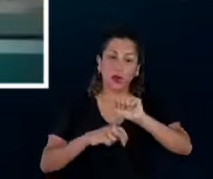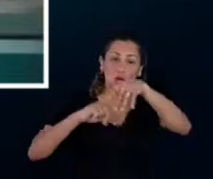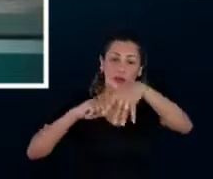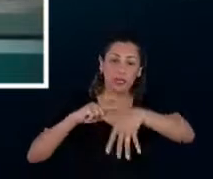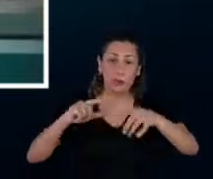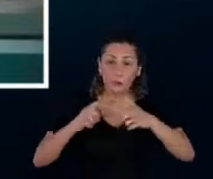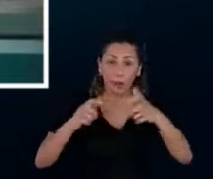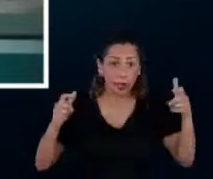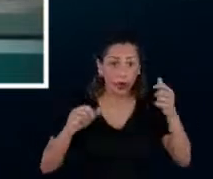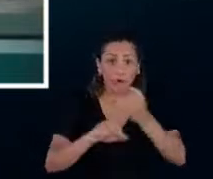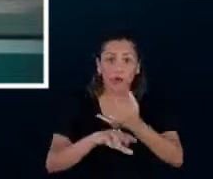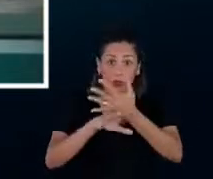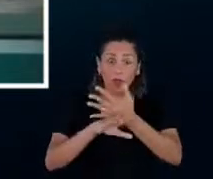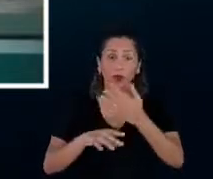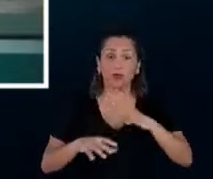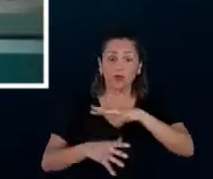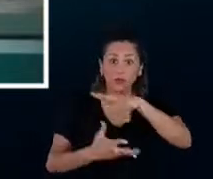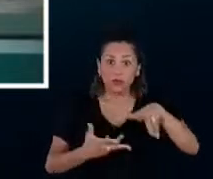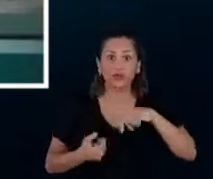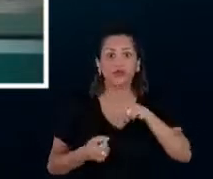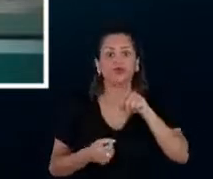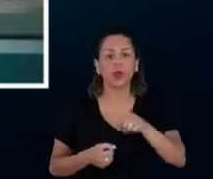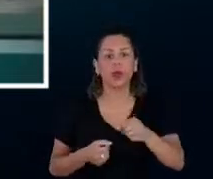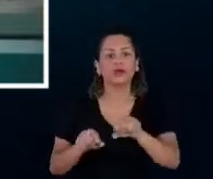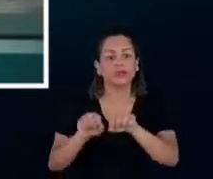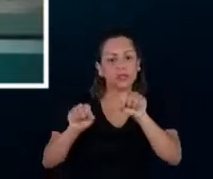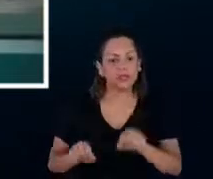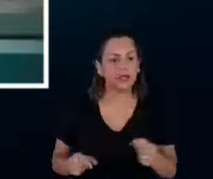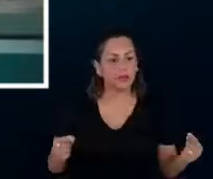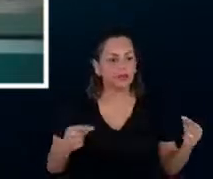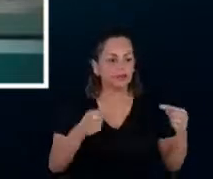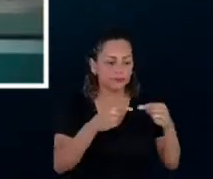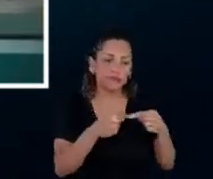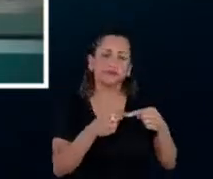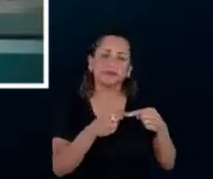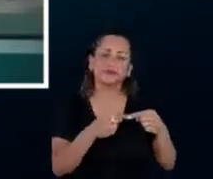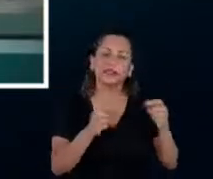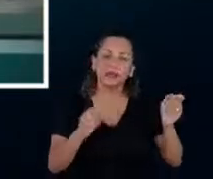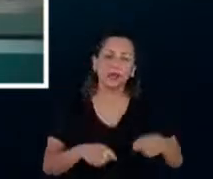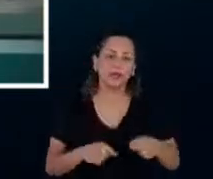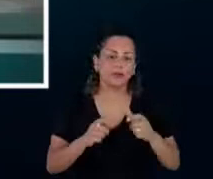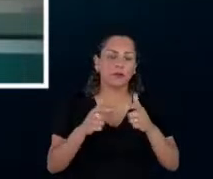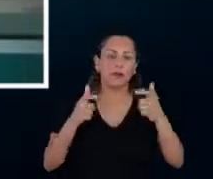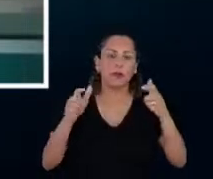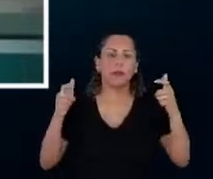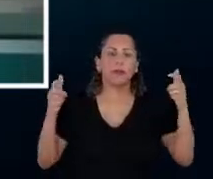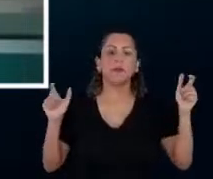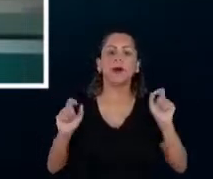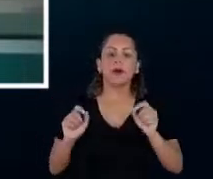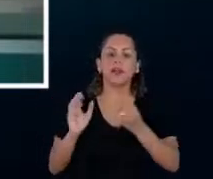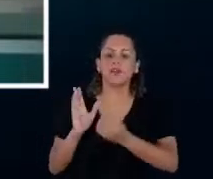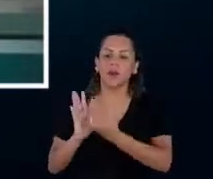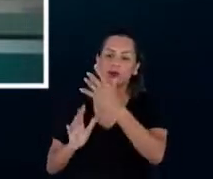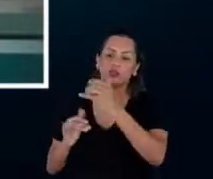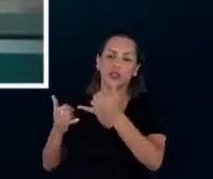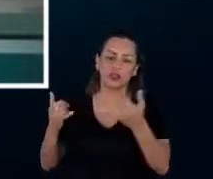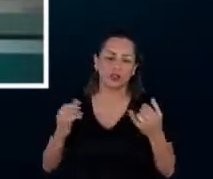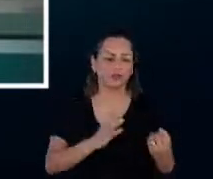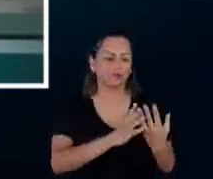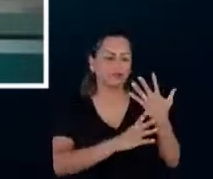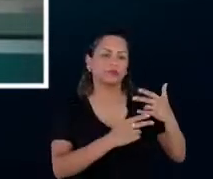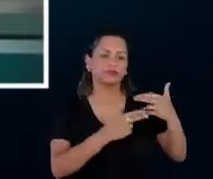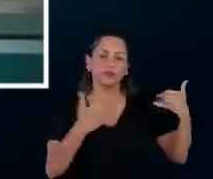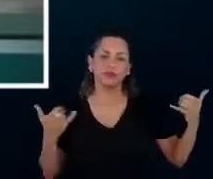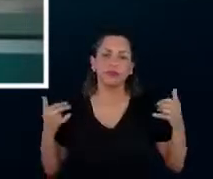um sistema interativo e amigável de grande escala entre as fontes de energia. E